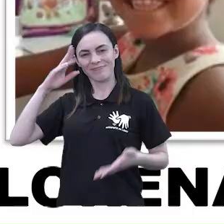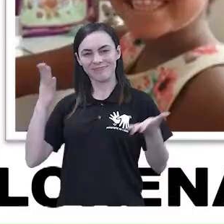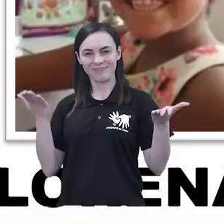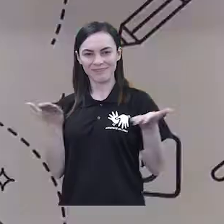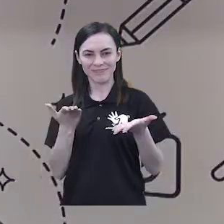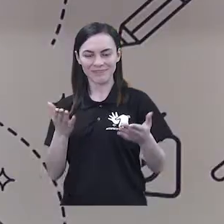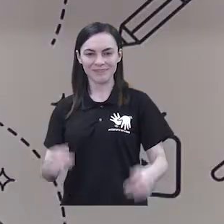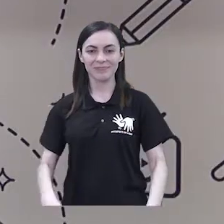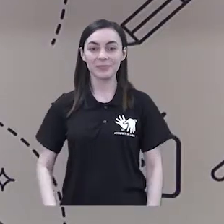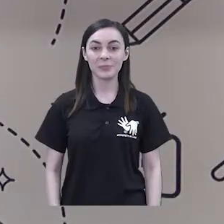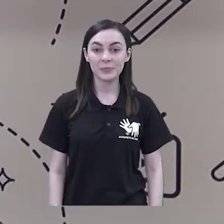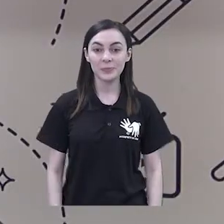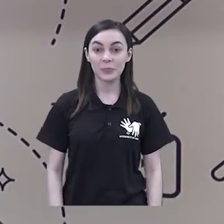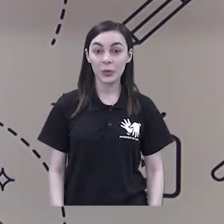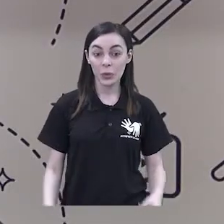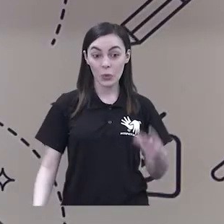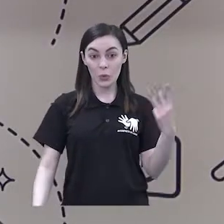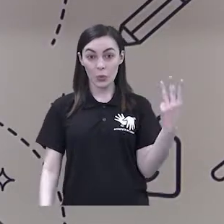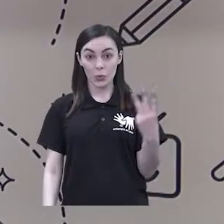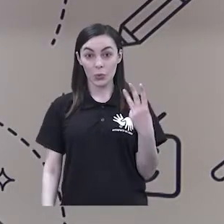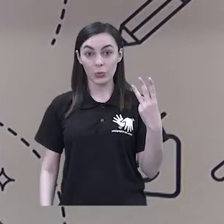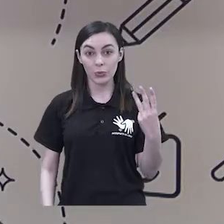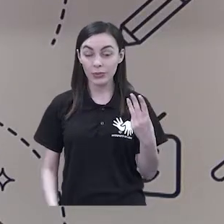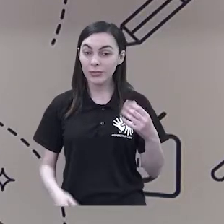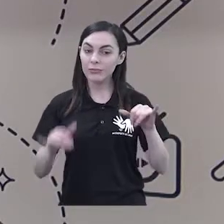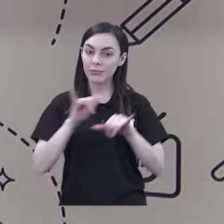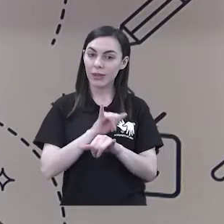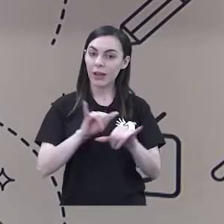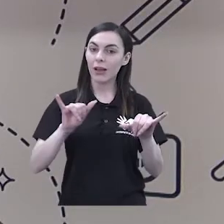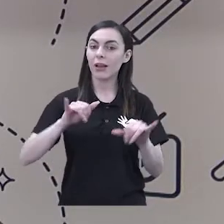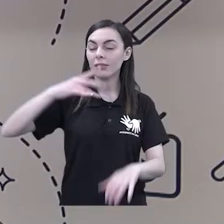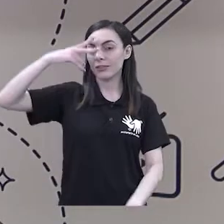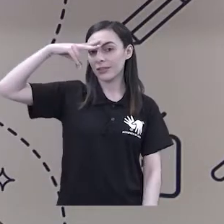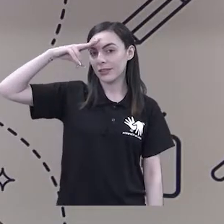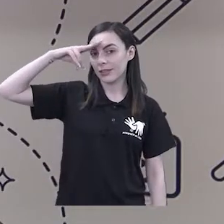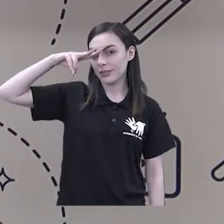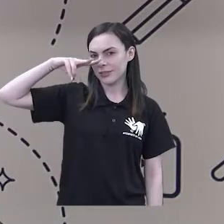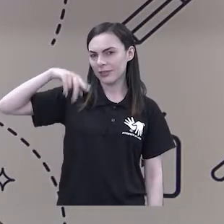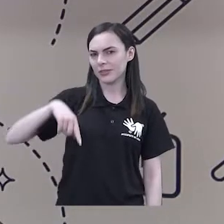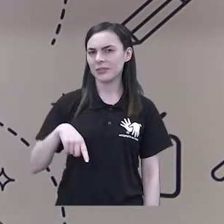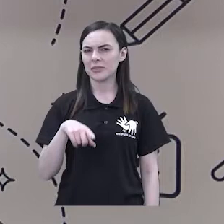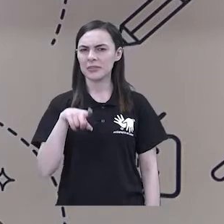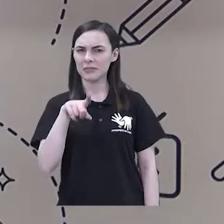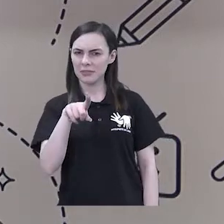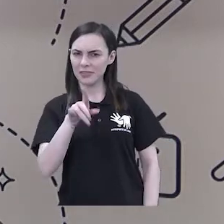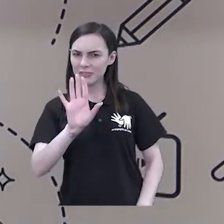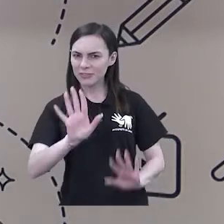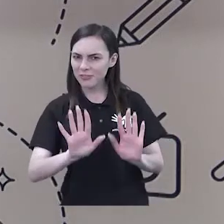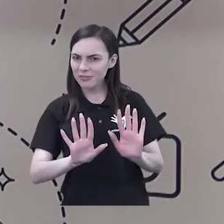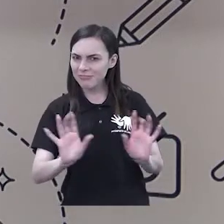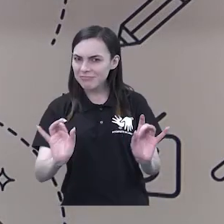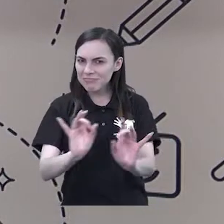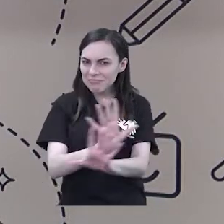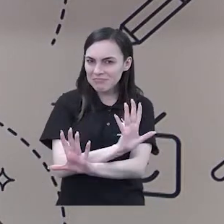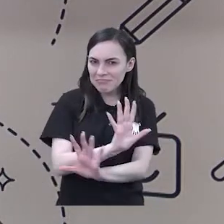Lorena. E eles vão contar essa história pra gente. Vocês